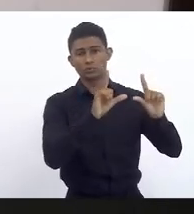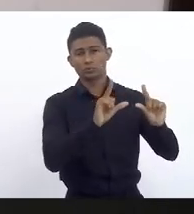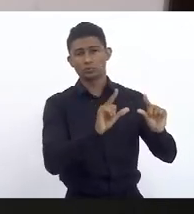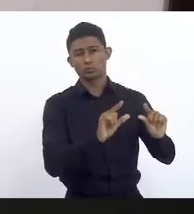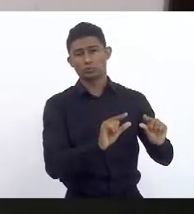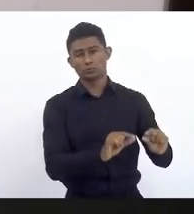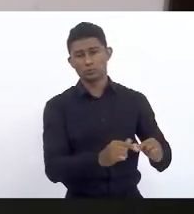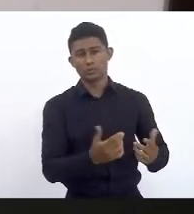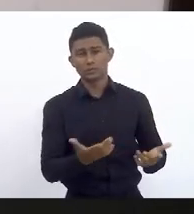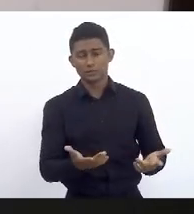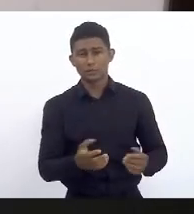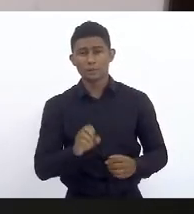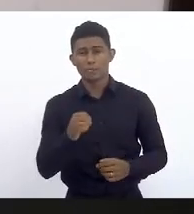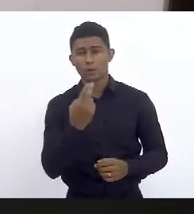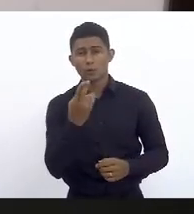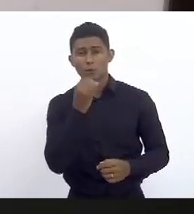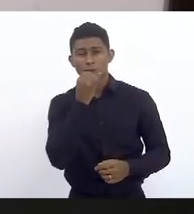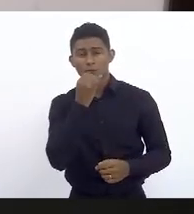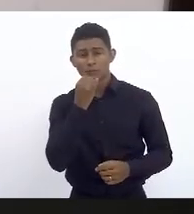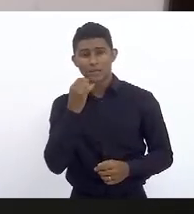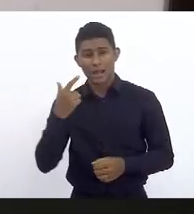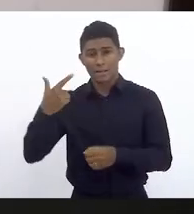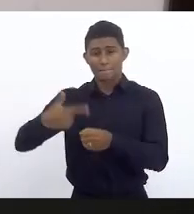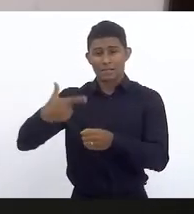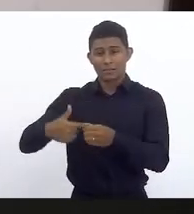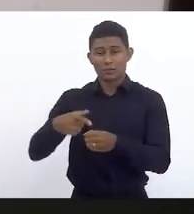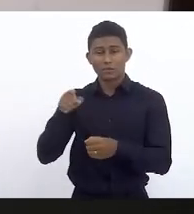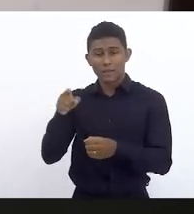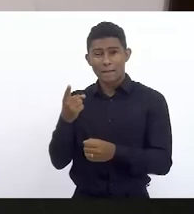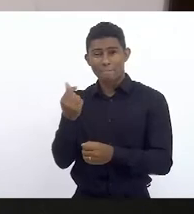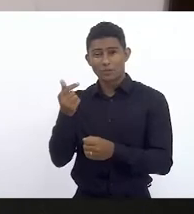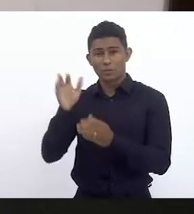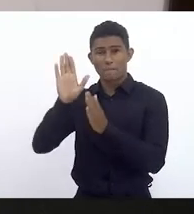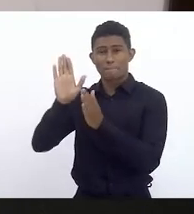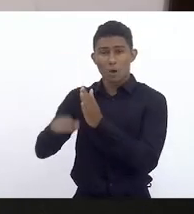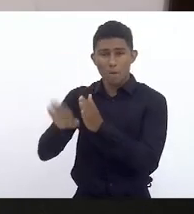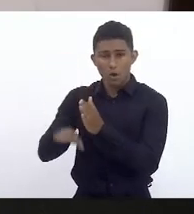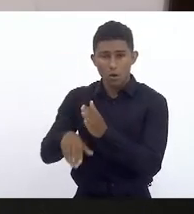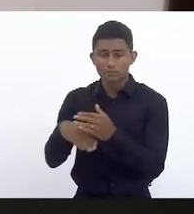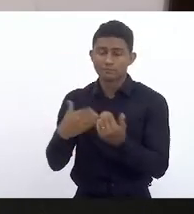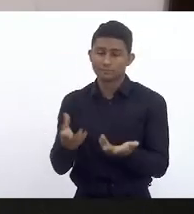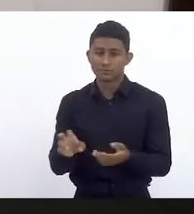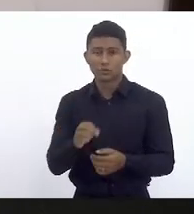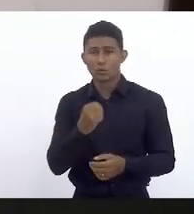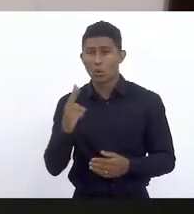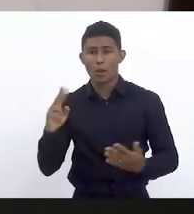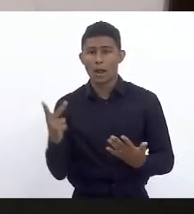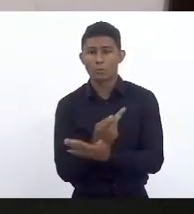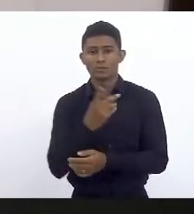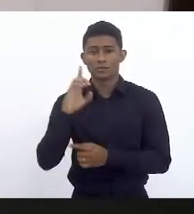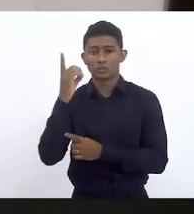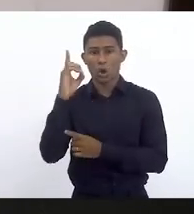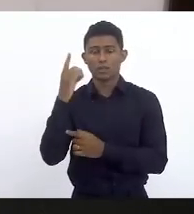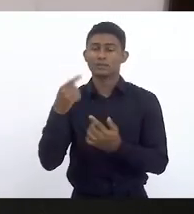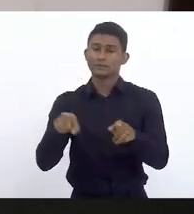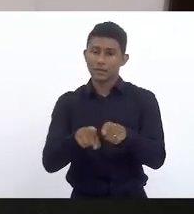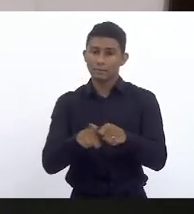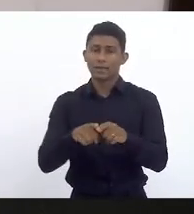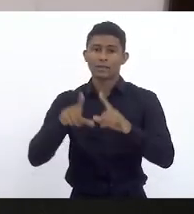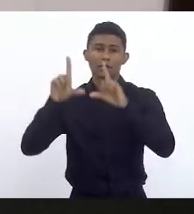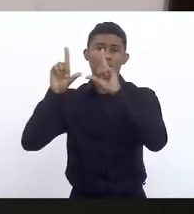fortemente, ou o preço do barril desabe, como já aconteceu, ou tem o milagre do dólar também desabar,